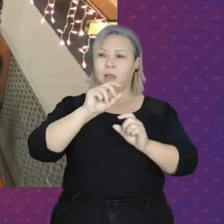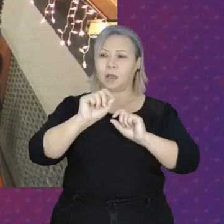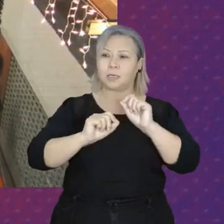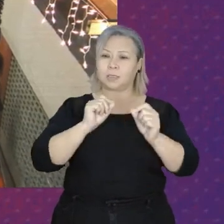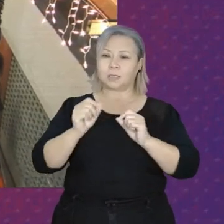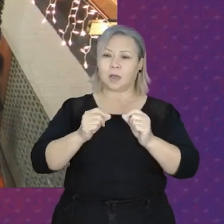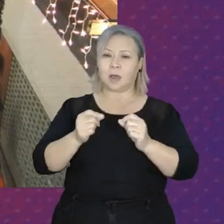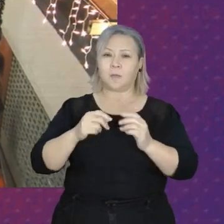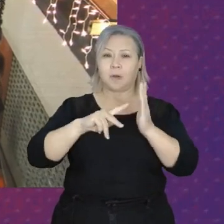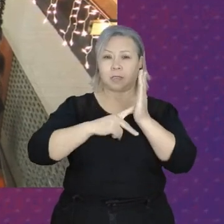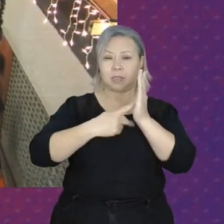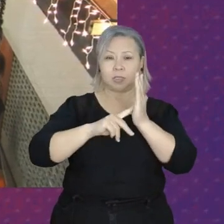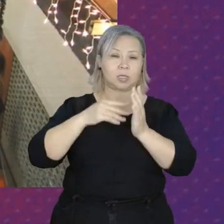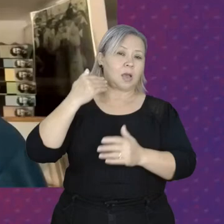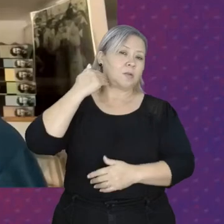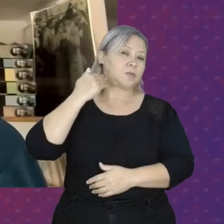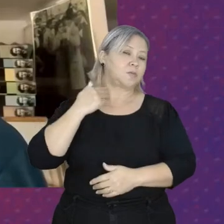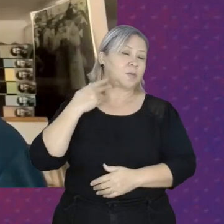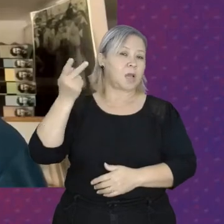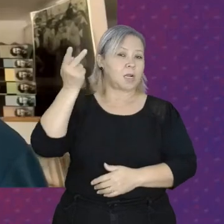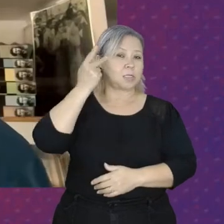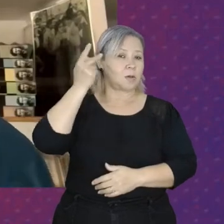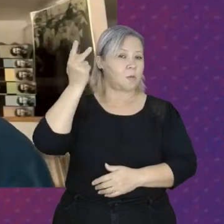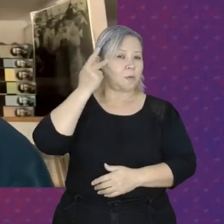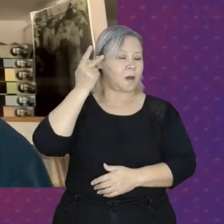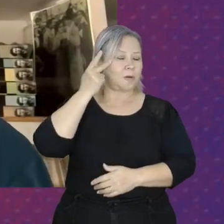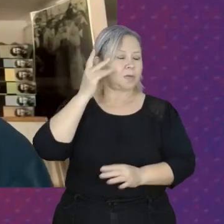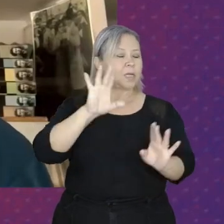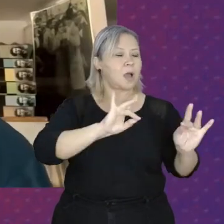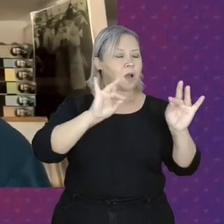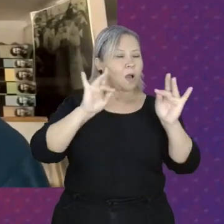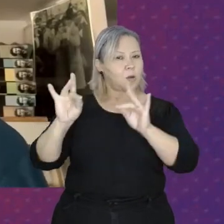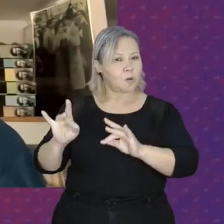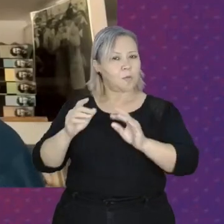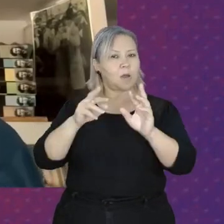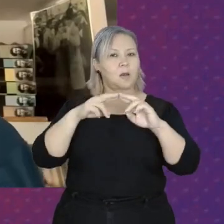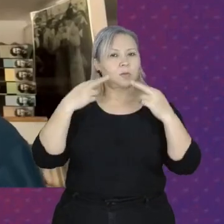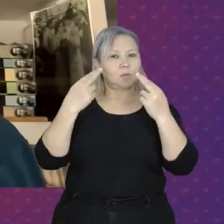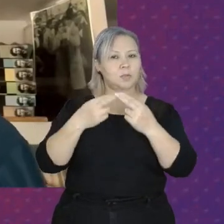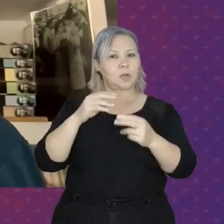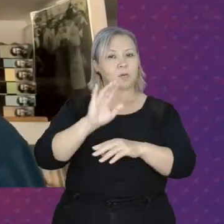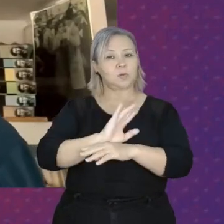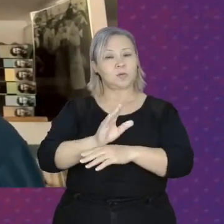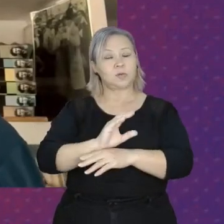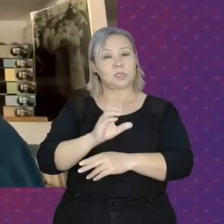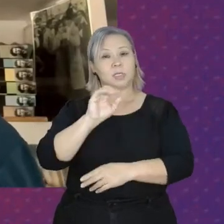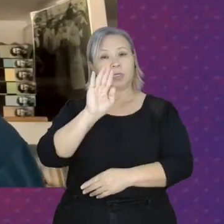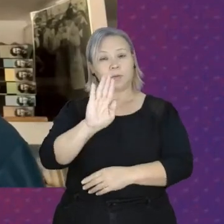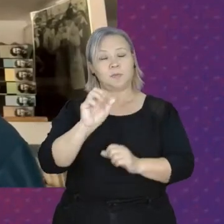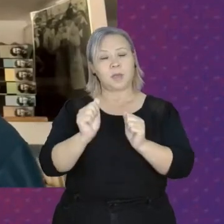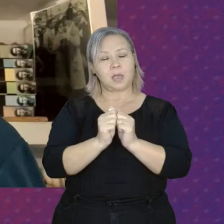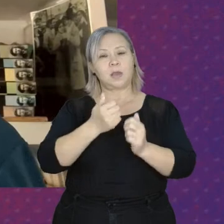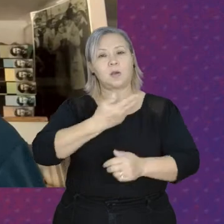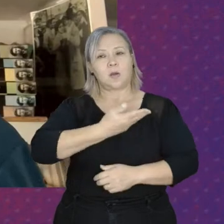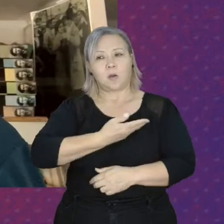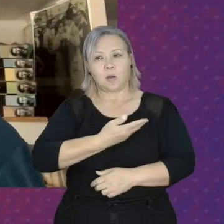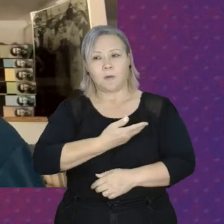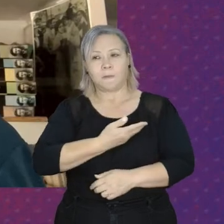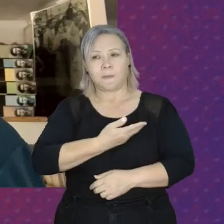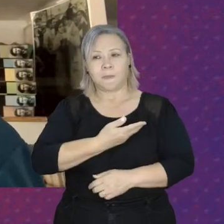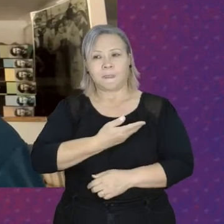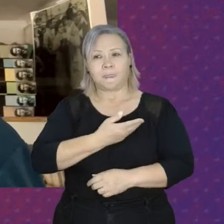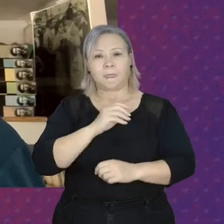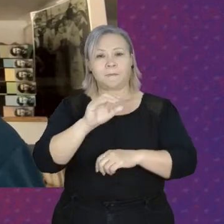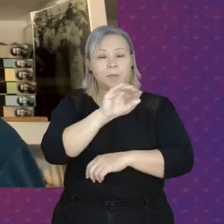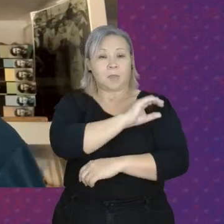pelo Sindicato dos Bancários de São Paulo. Eu acompanhei algumas sessões do Cine B, com um companheiro que, enfim,